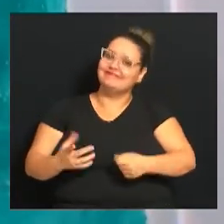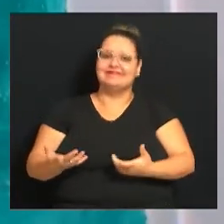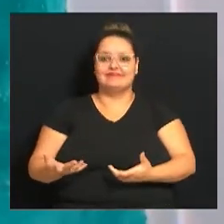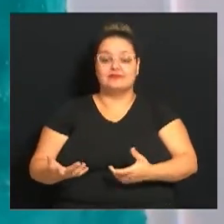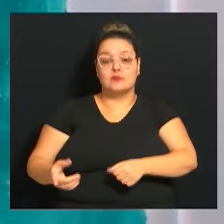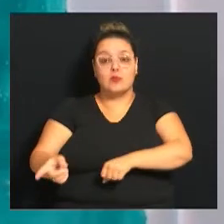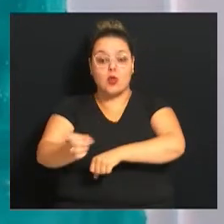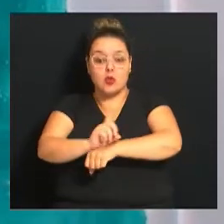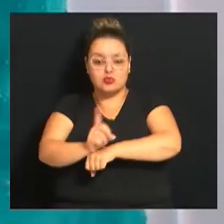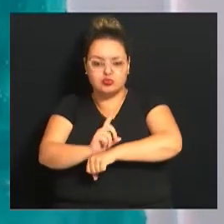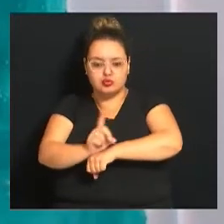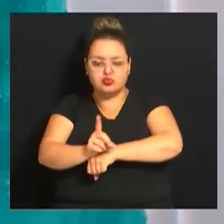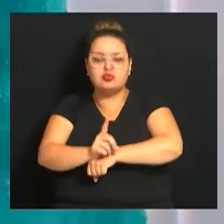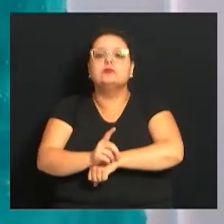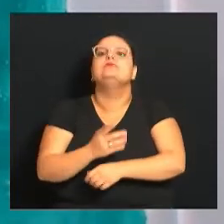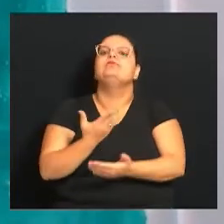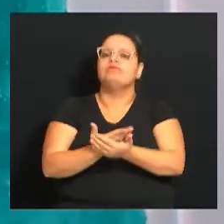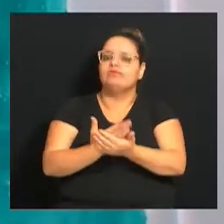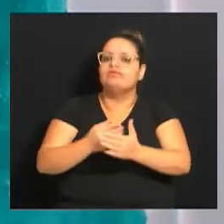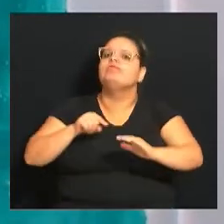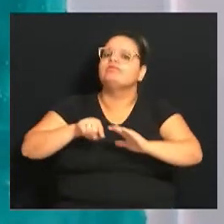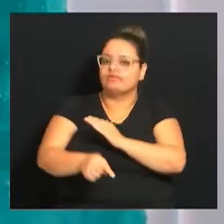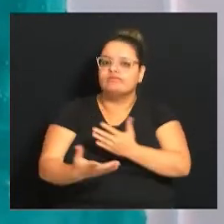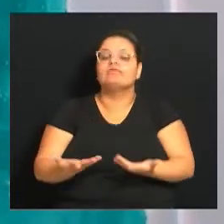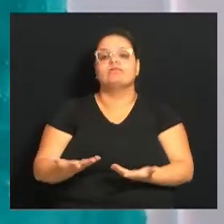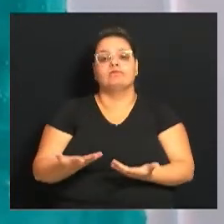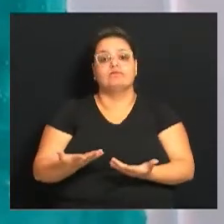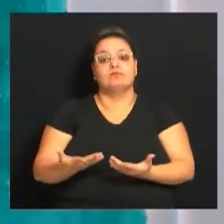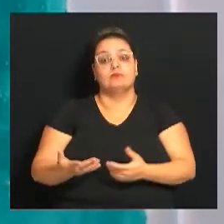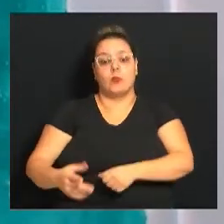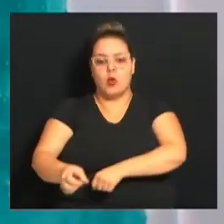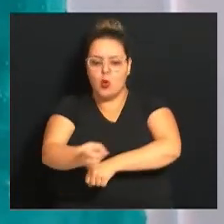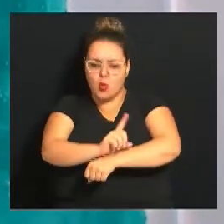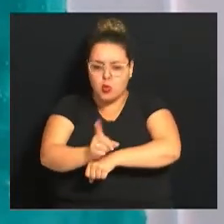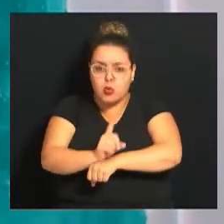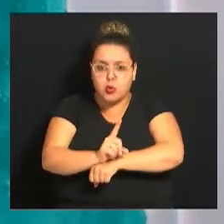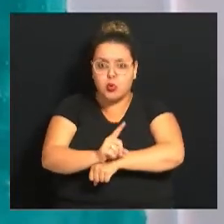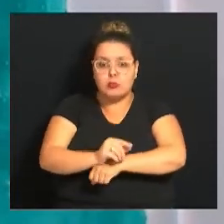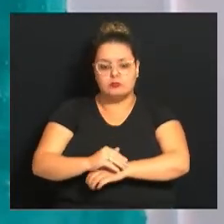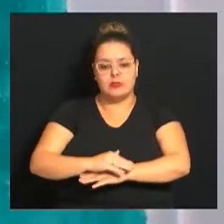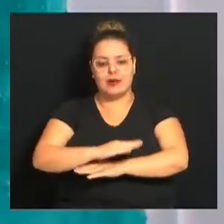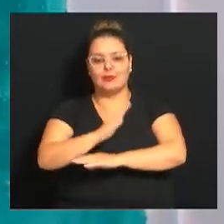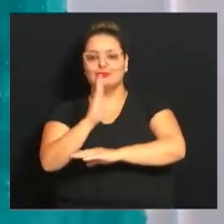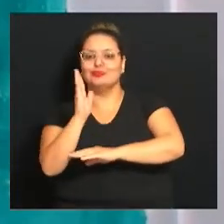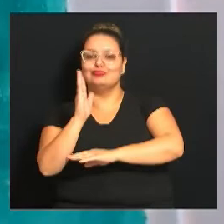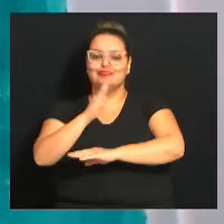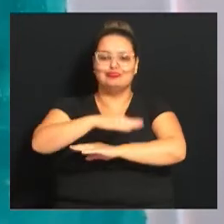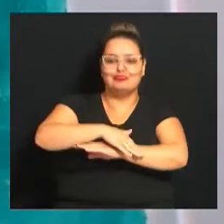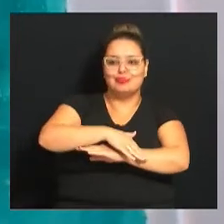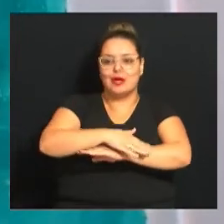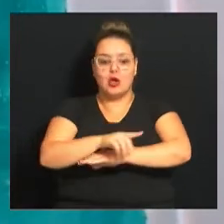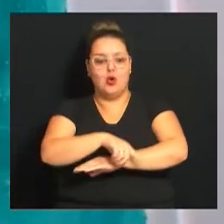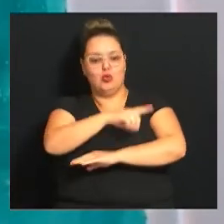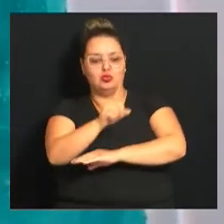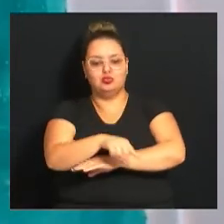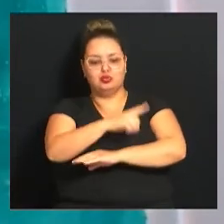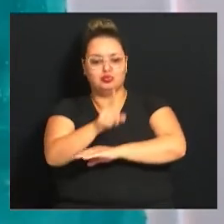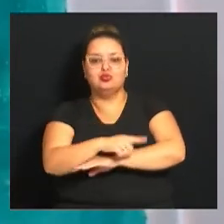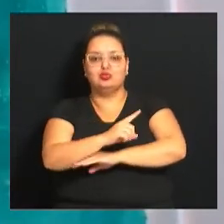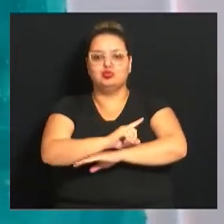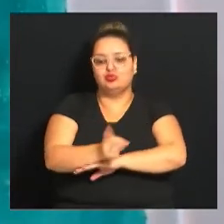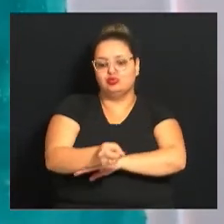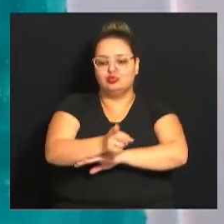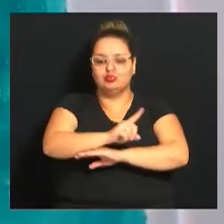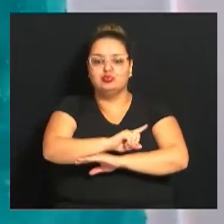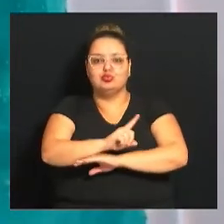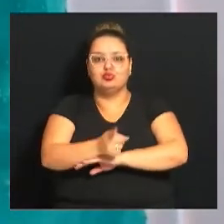rabo, existem estudos bem avançados. Para o lado que balança, para a altura que balança, se ele está balançando assim, se ele está balançando assim. Então, a